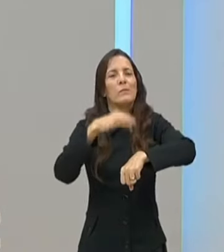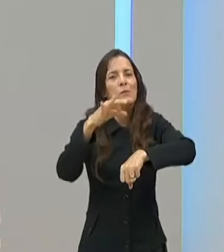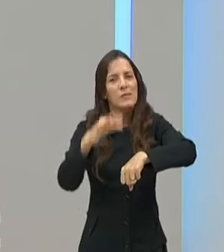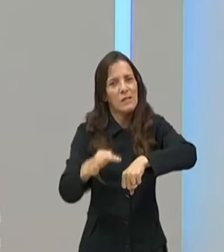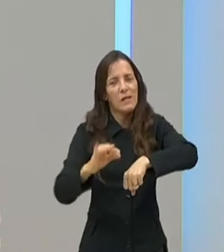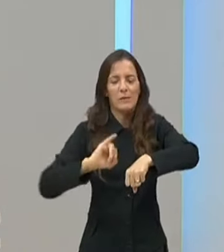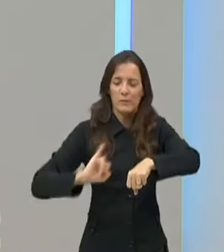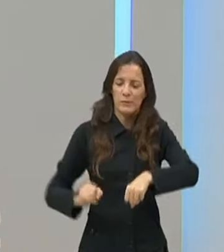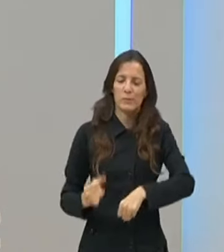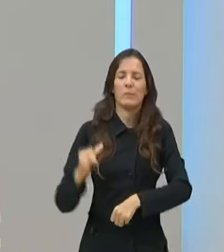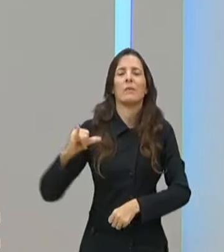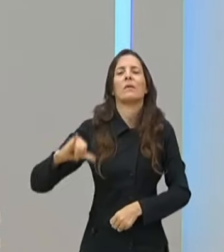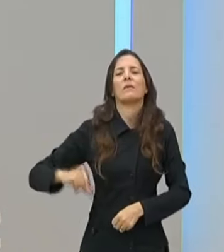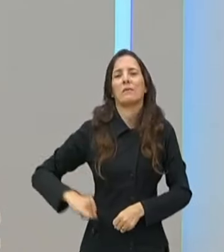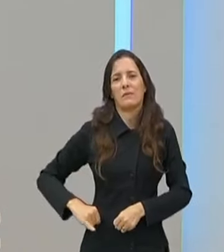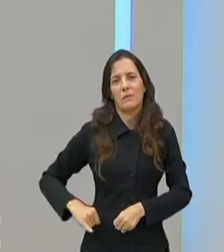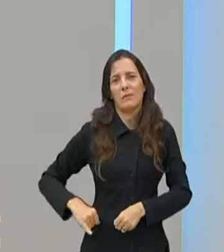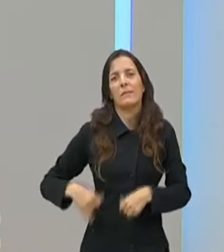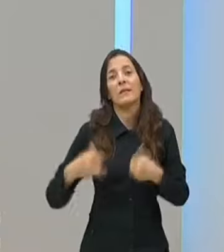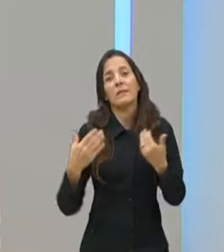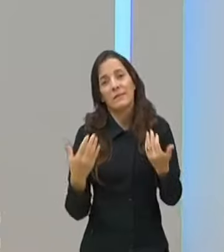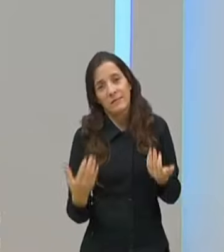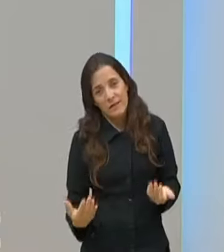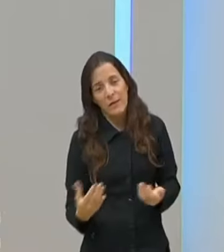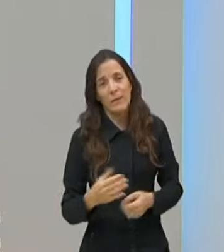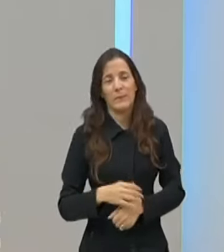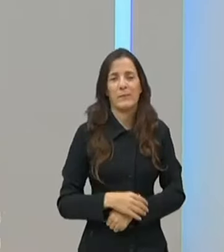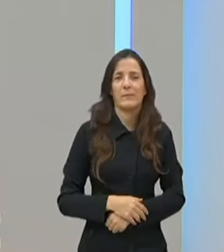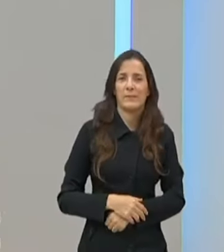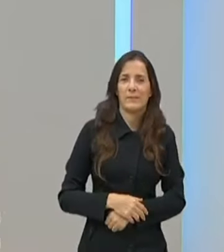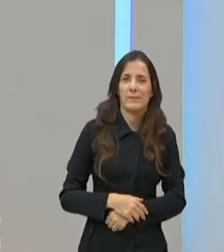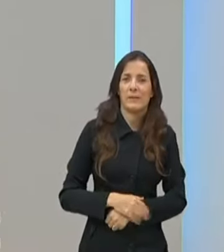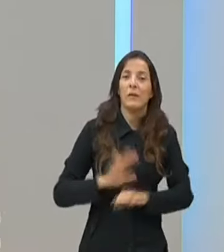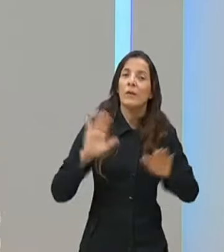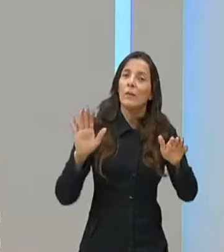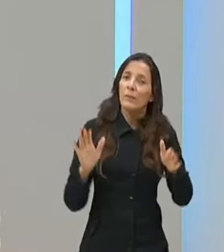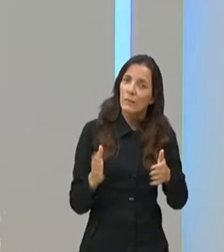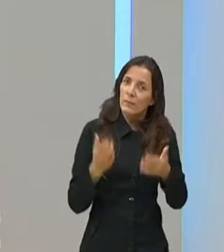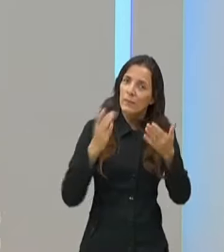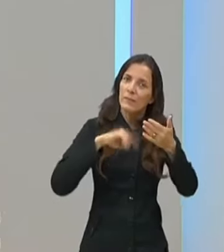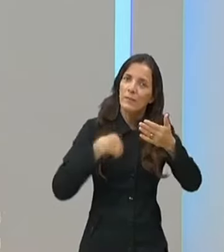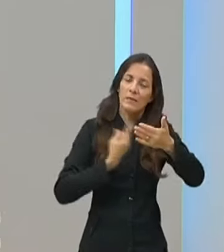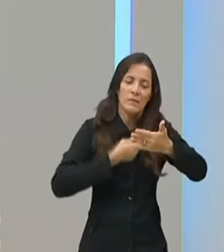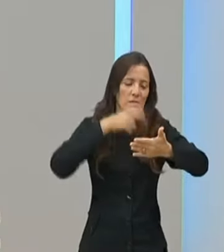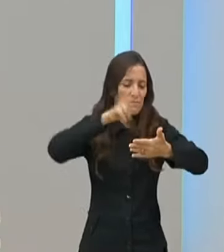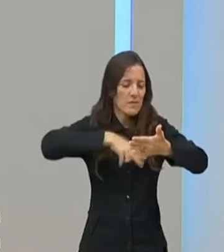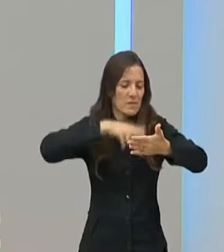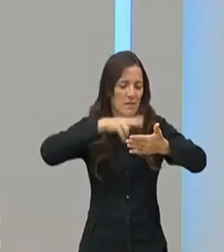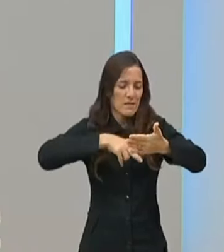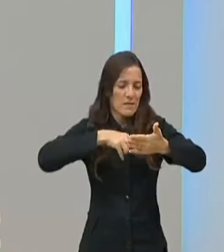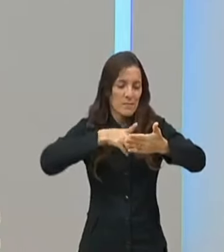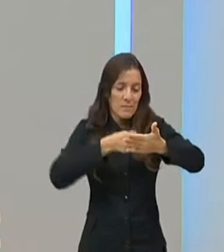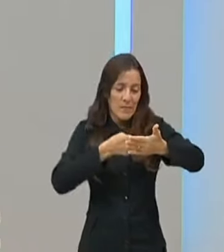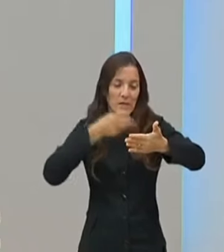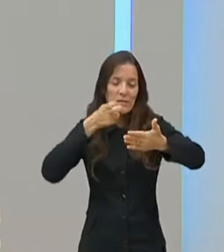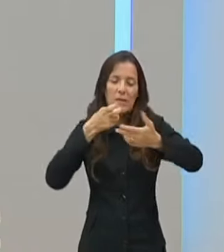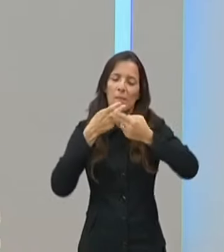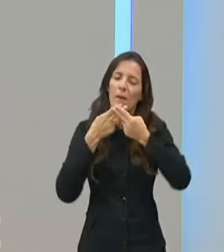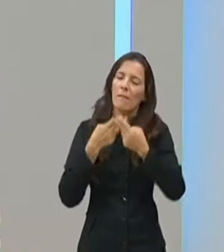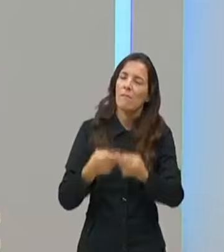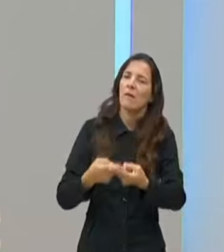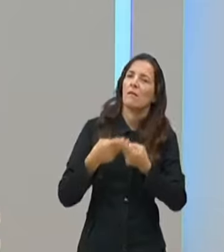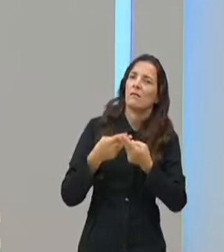qual foi a paciência de Jó e viste o fim, vai